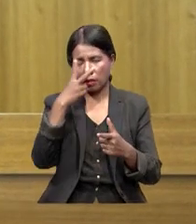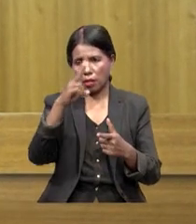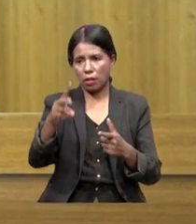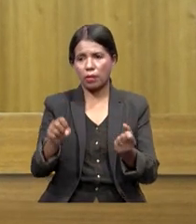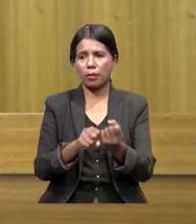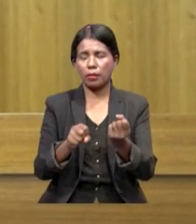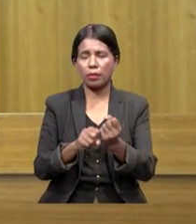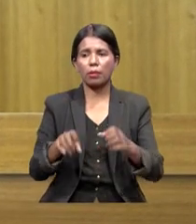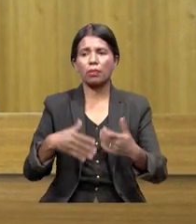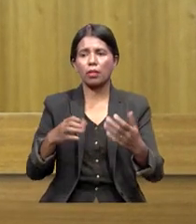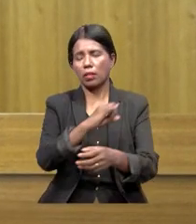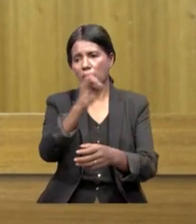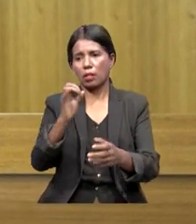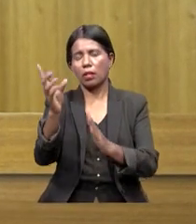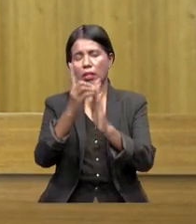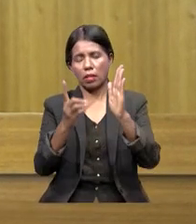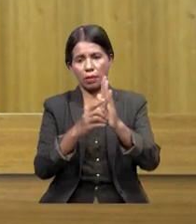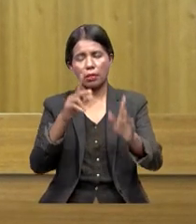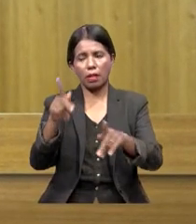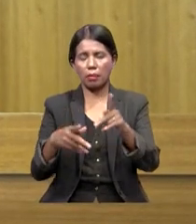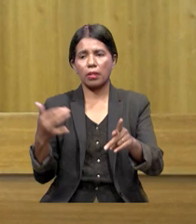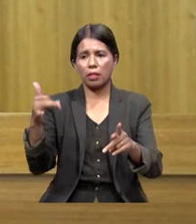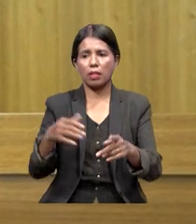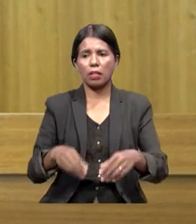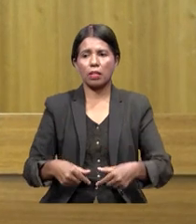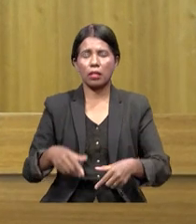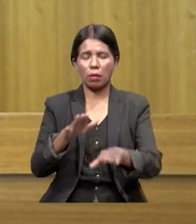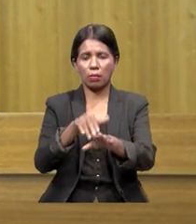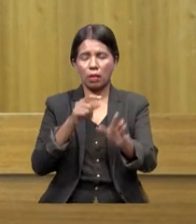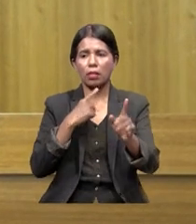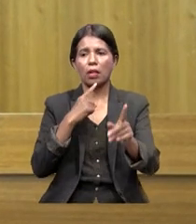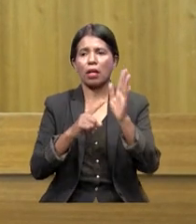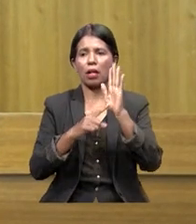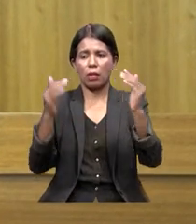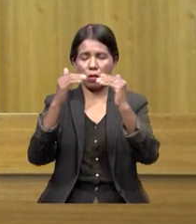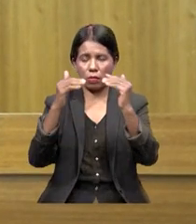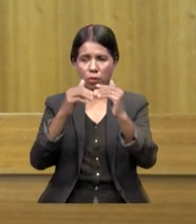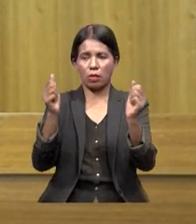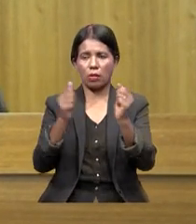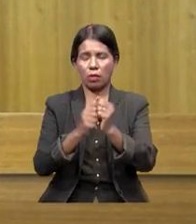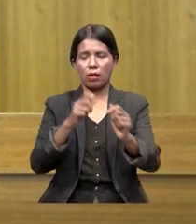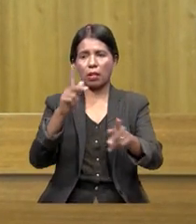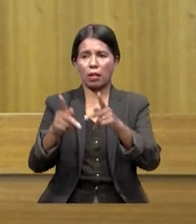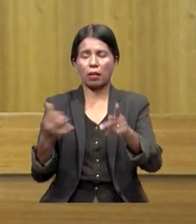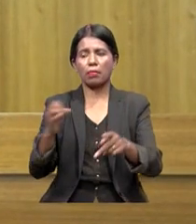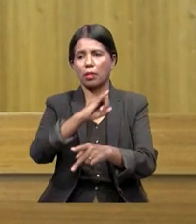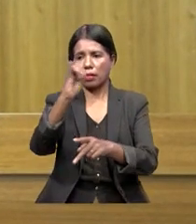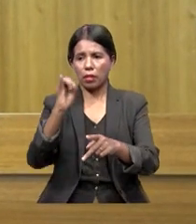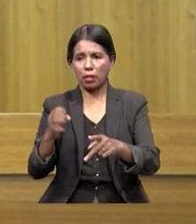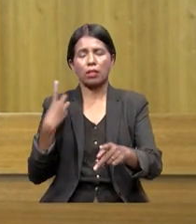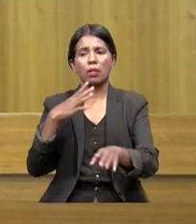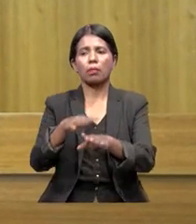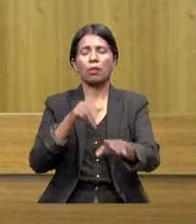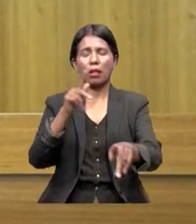quando para o ministro identificar na dar o afetar o sinal para a time na ia fase diálogo. Ah, hoje tem a ver identifica te se convida tem